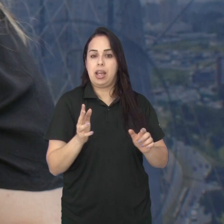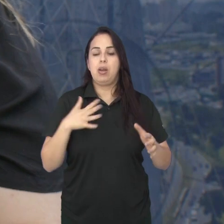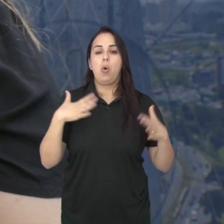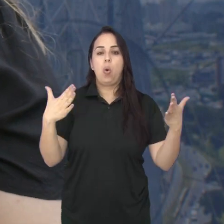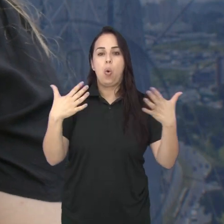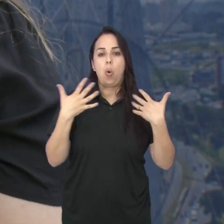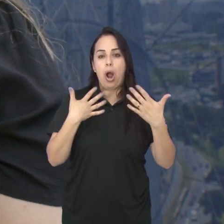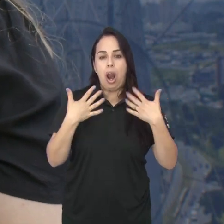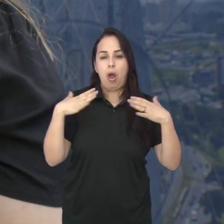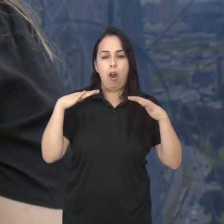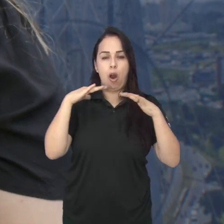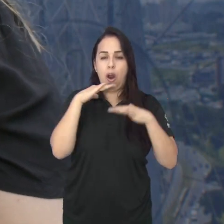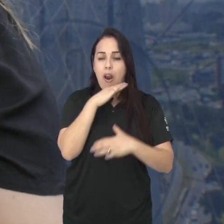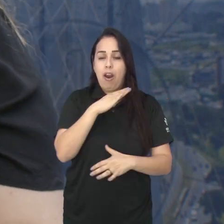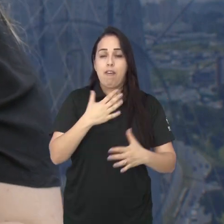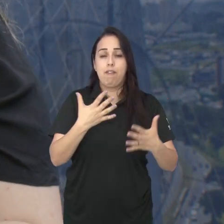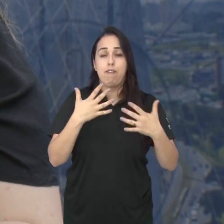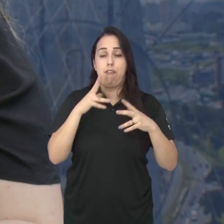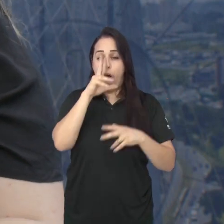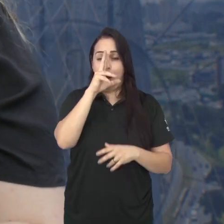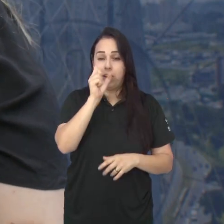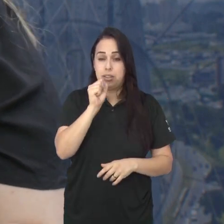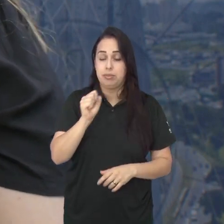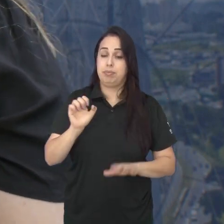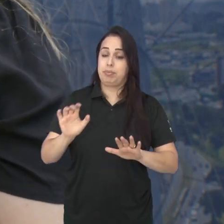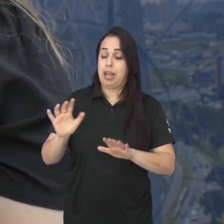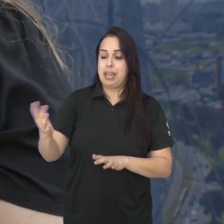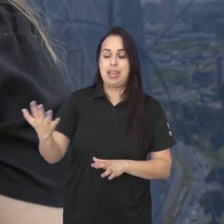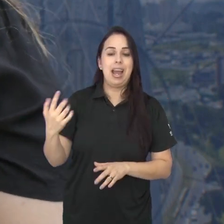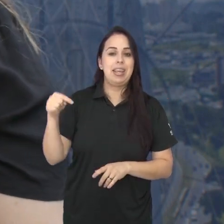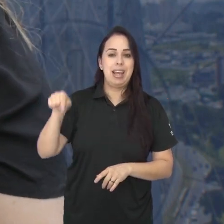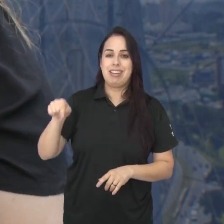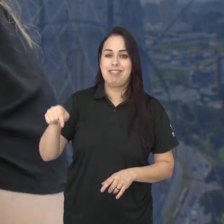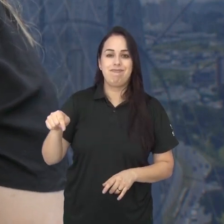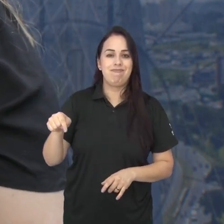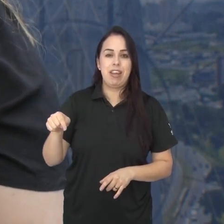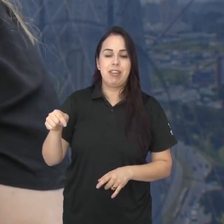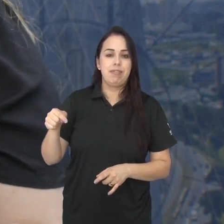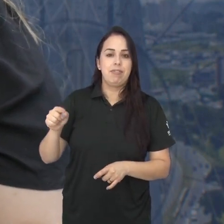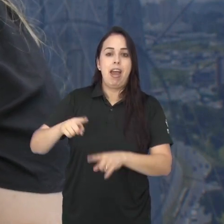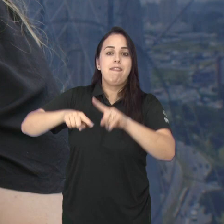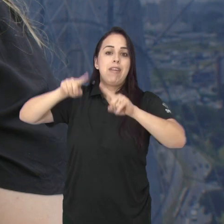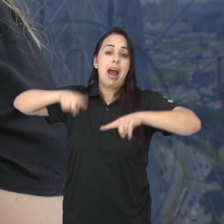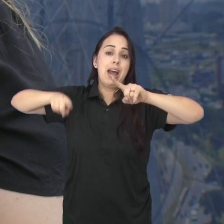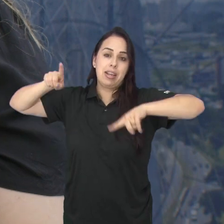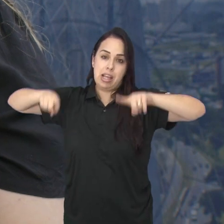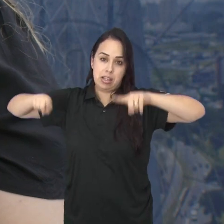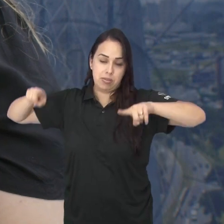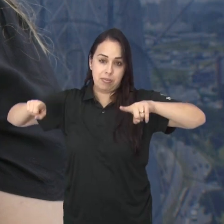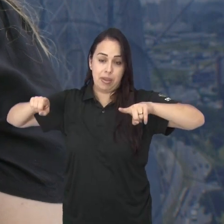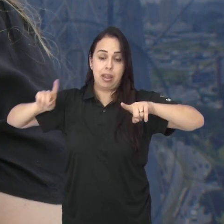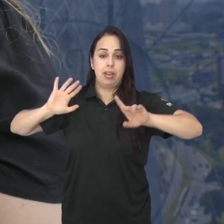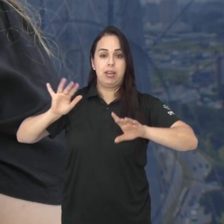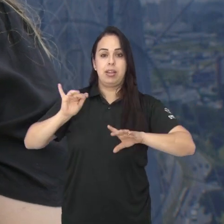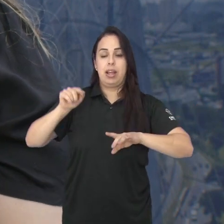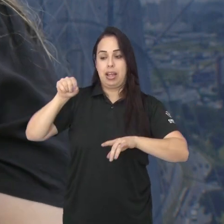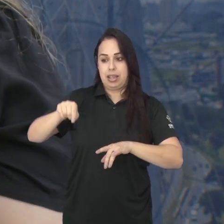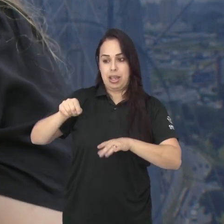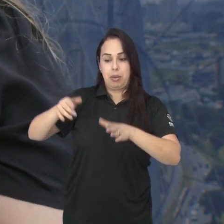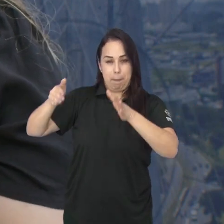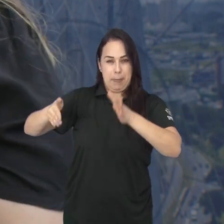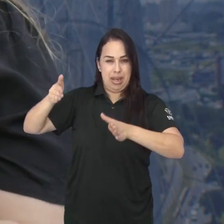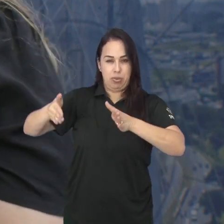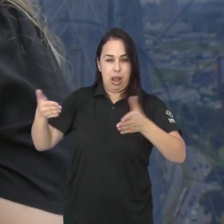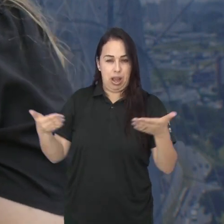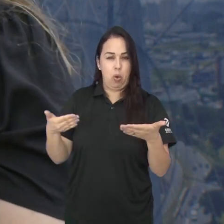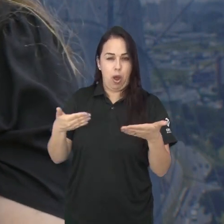forte e no Laninha não tem situações pré-definidas, mas basicamente o que acontece é, em época de Laninha,